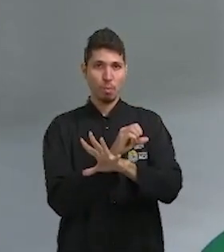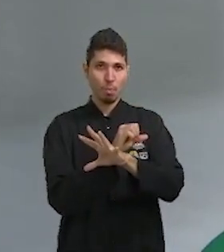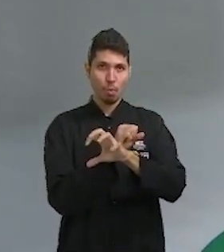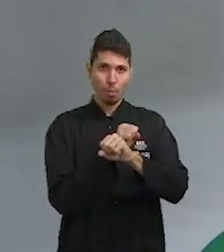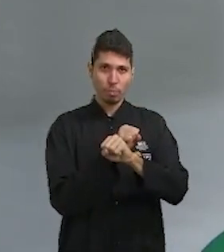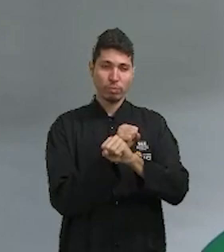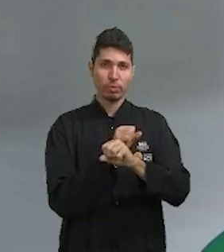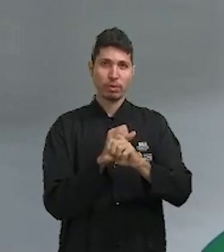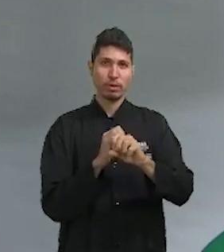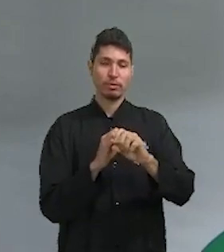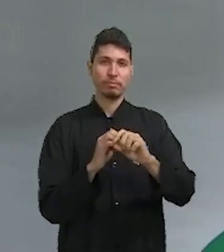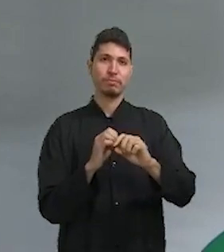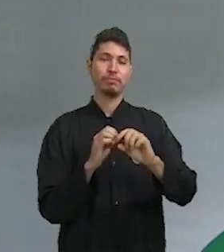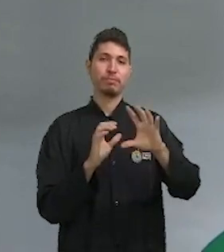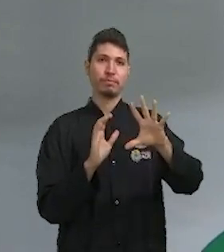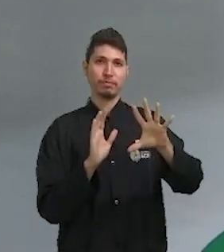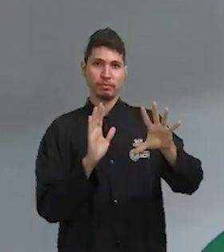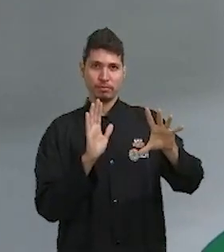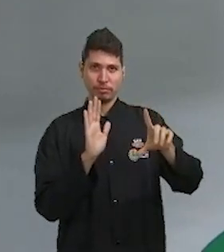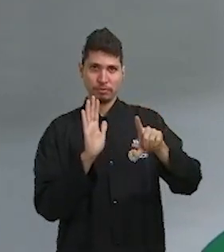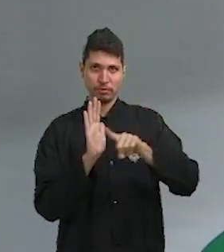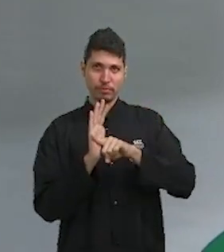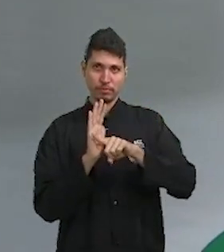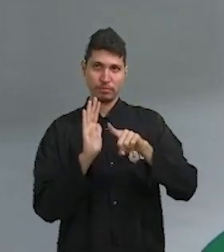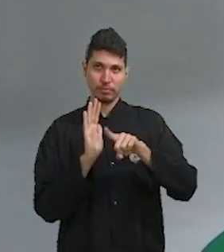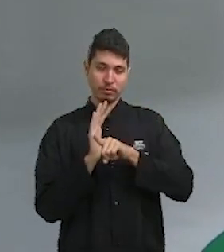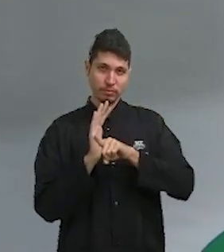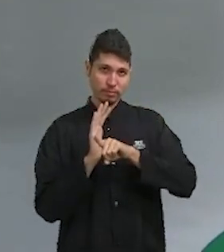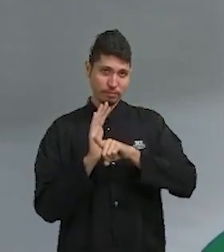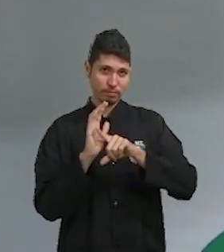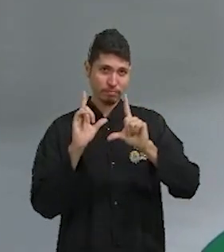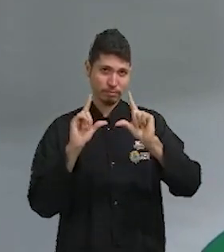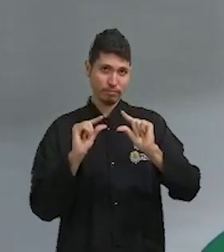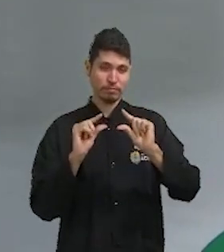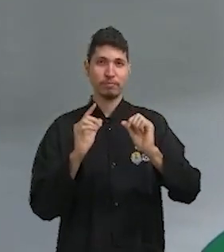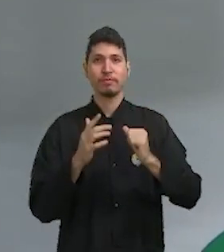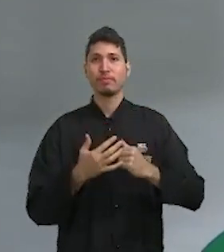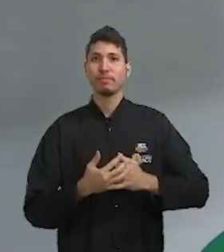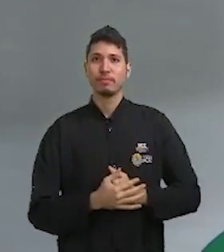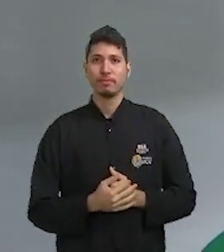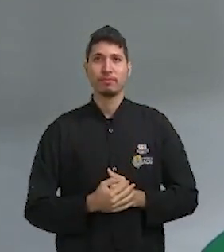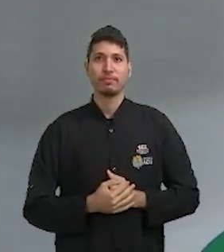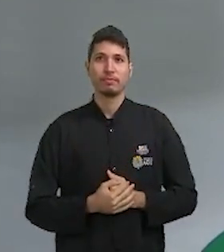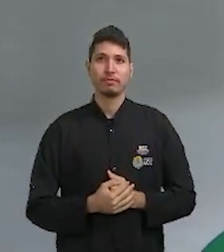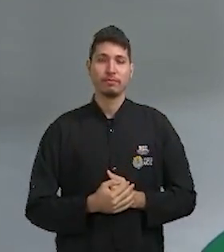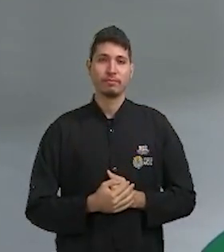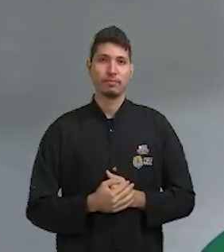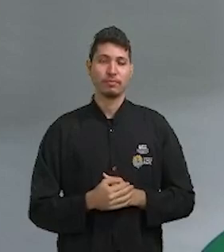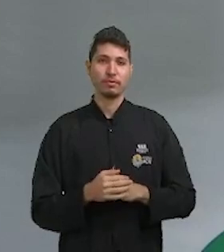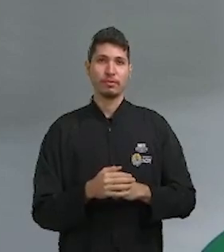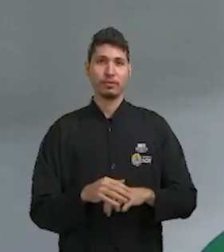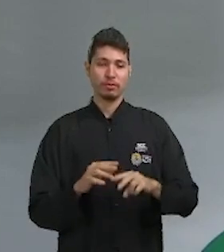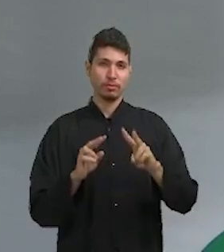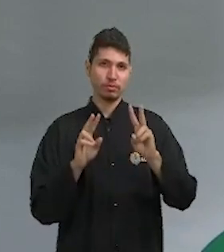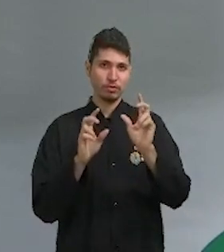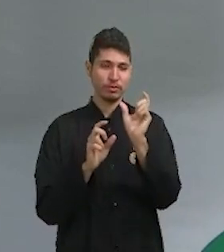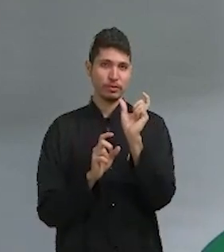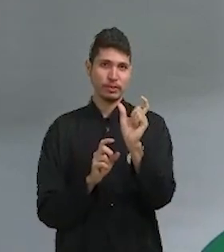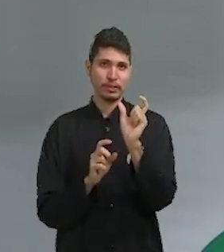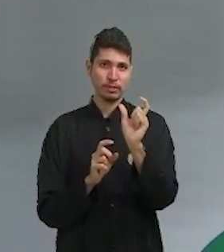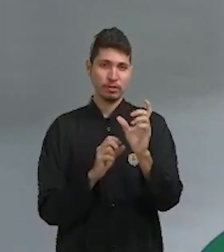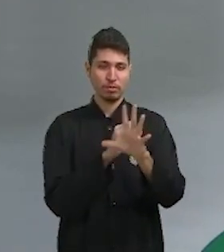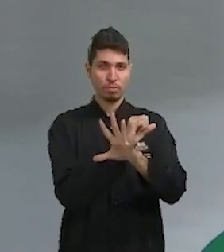vamos tratar alguns termos que foi trabalhado anteriormente, como os termos de oxidação e